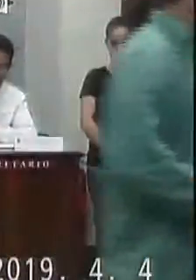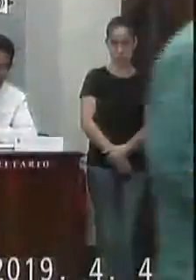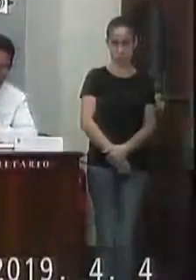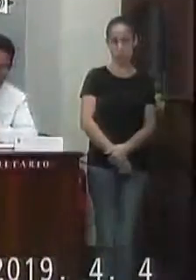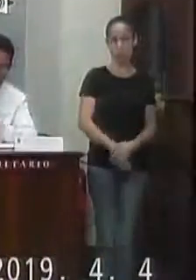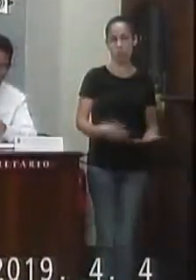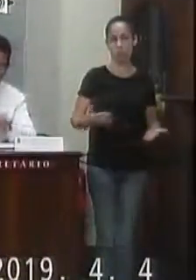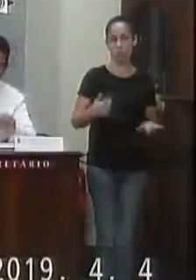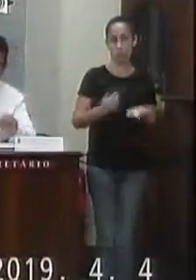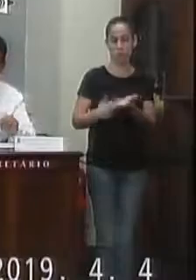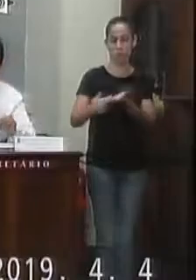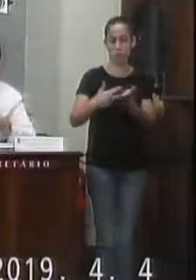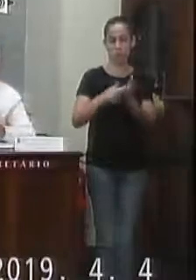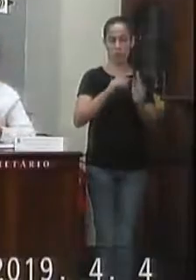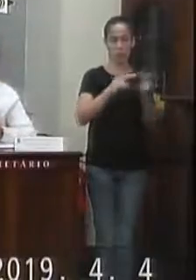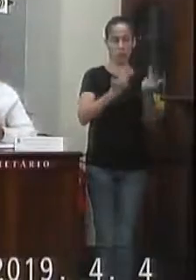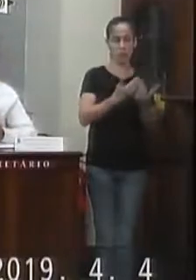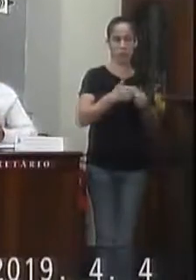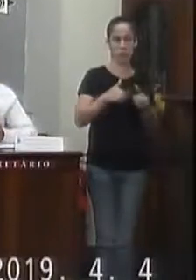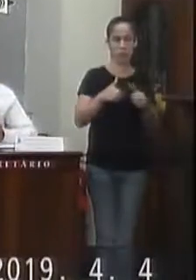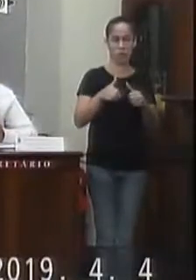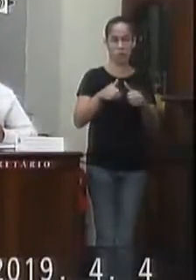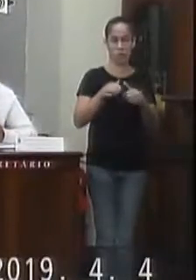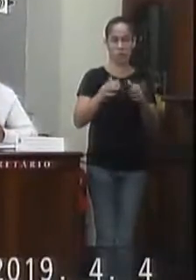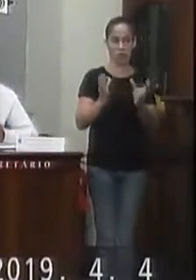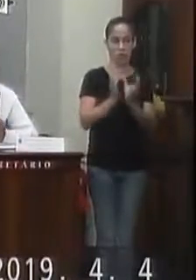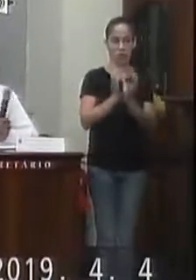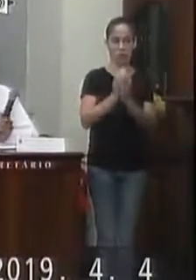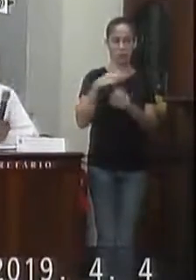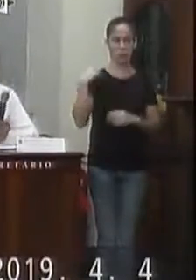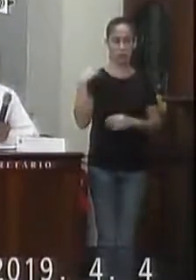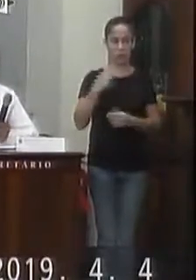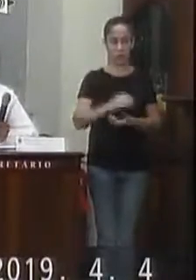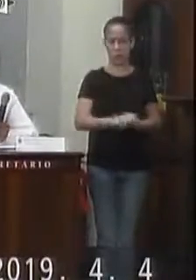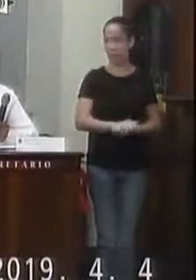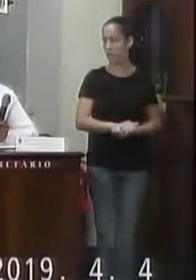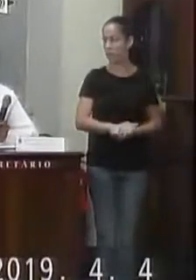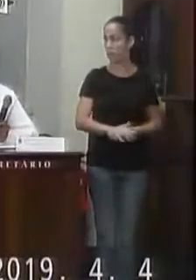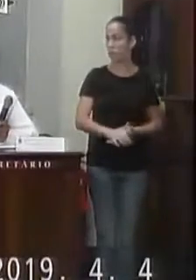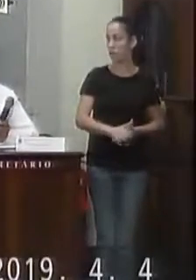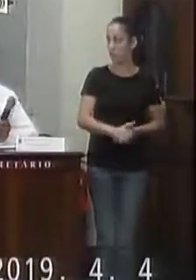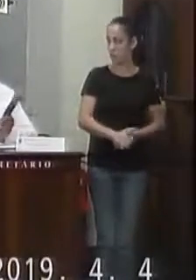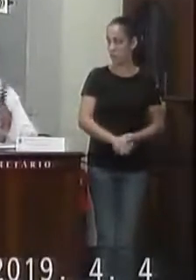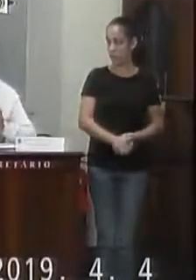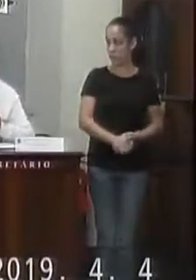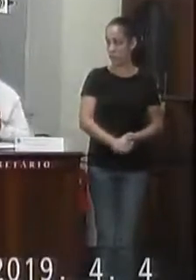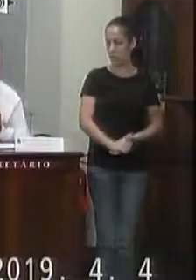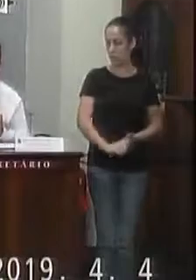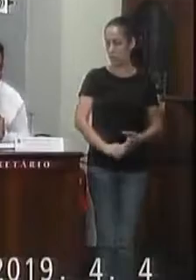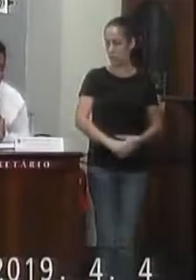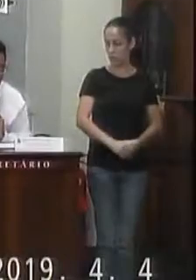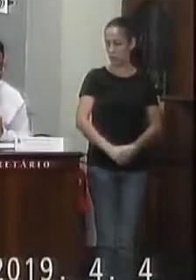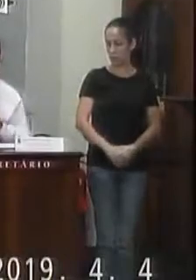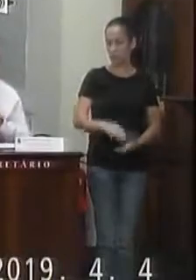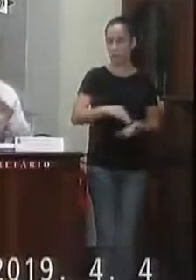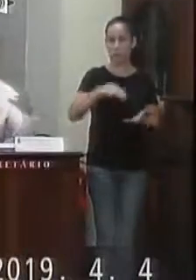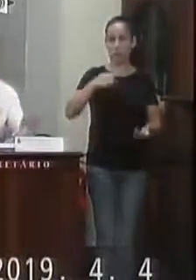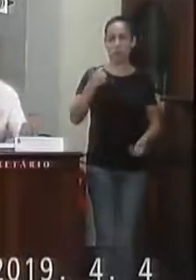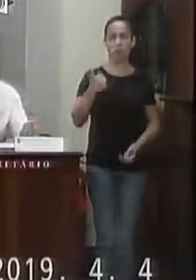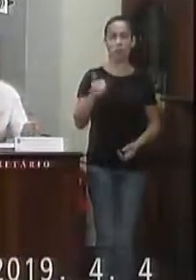a gente marca para a semana que vem? Discutir isso internamente, que é melhor. Então, tá bom.